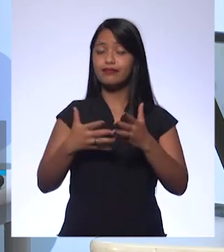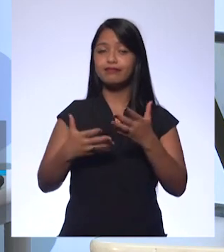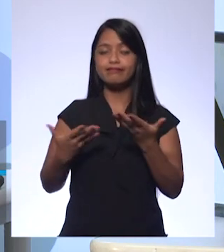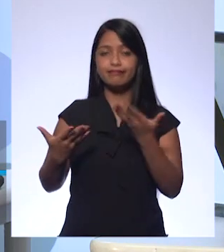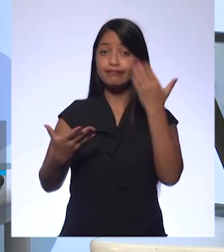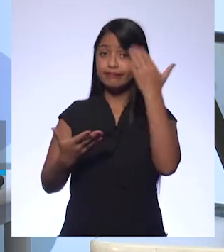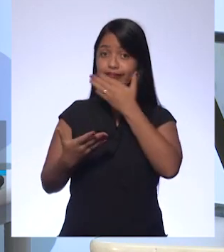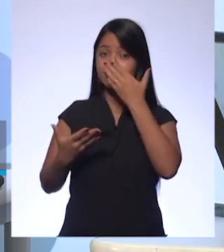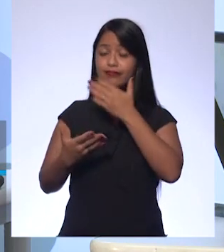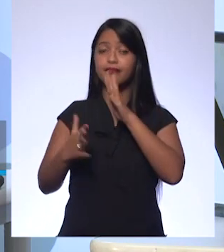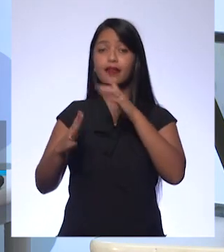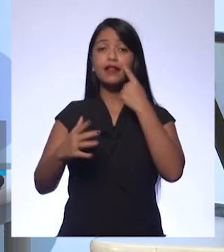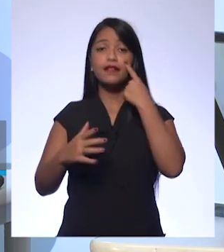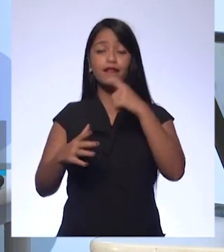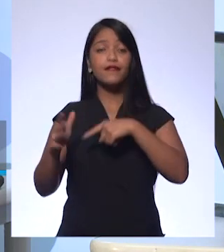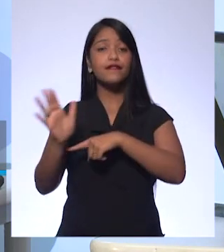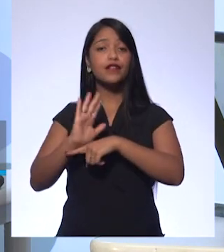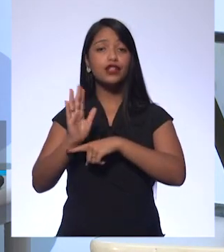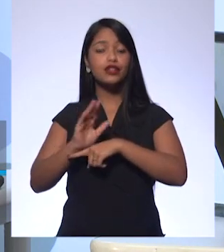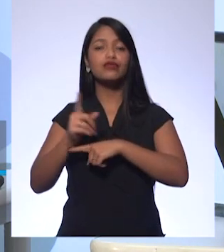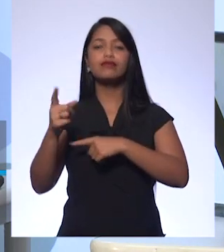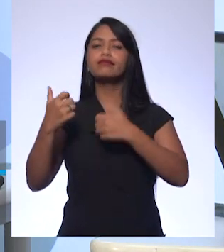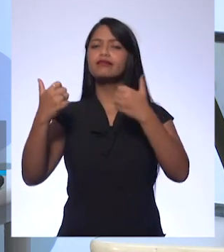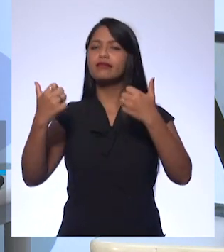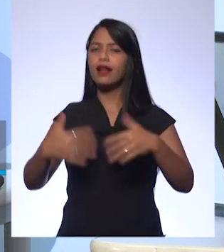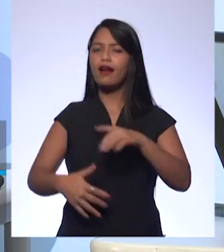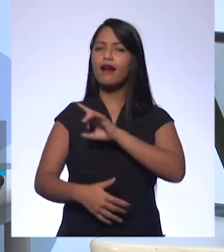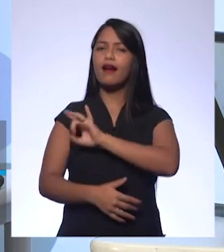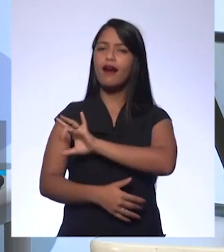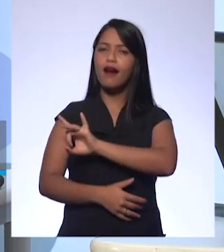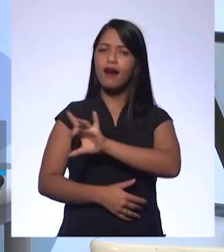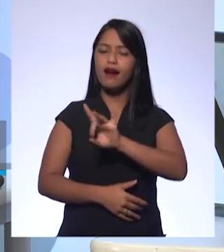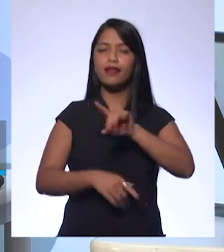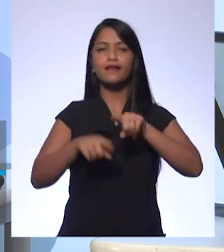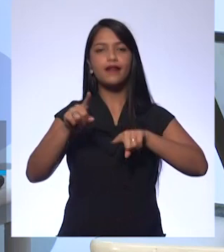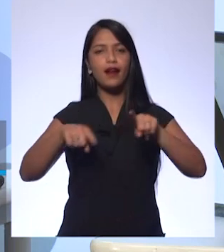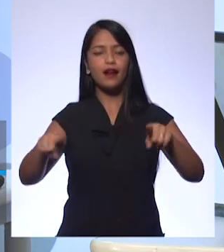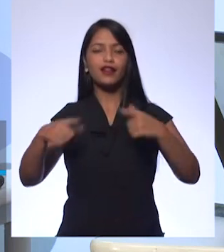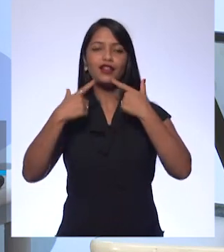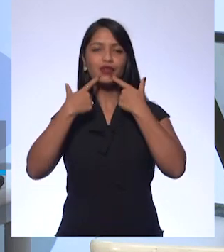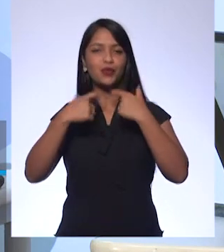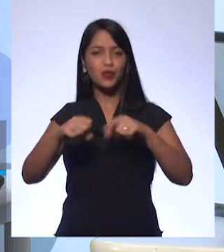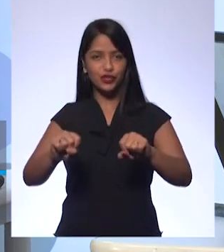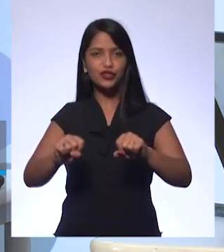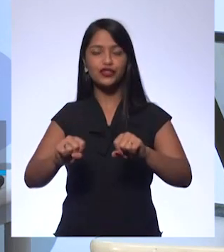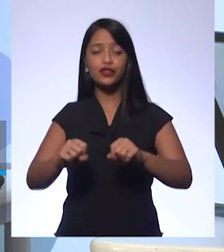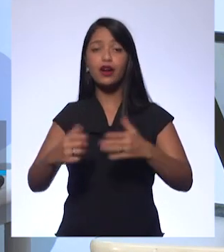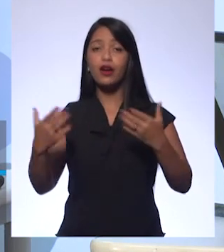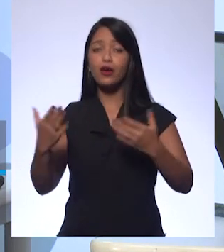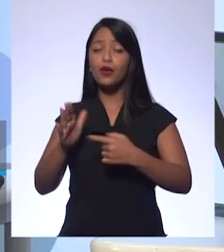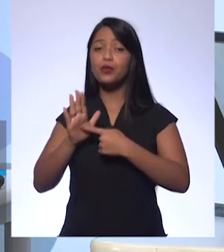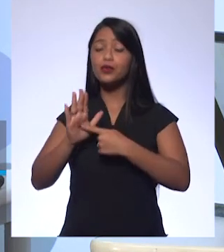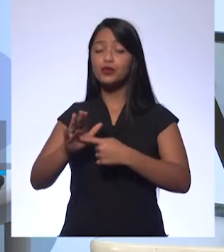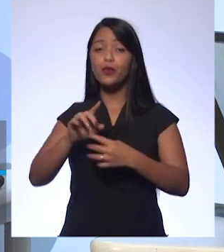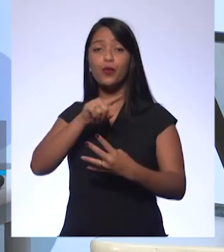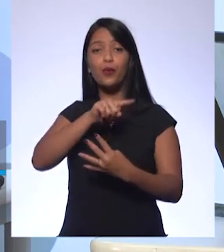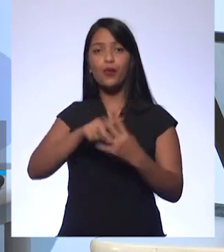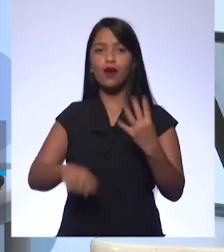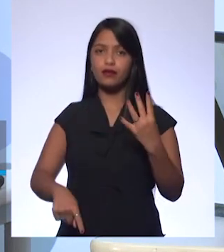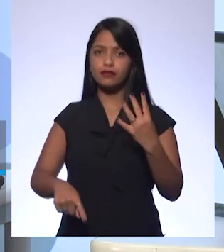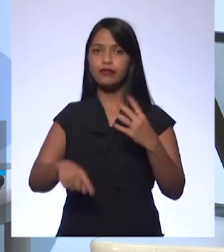cada variante que ele tá trabalhando ali, abordando no vídeo, né? Que aí, dessa vez, eles fizeram com todas, com as 4 variações